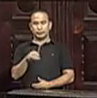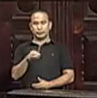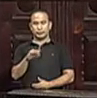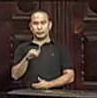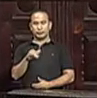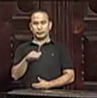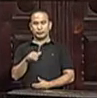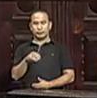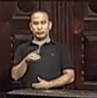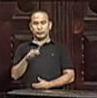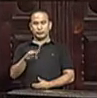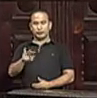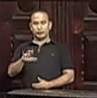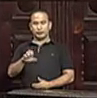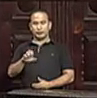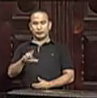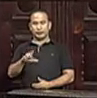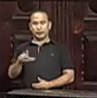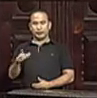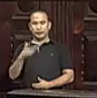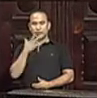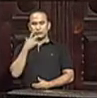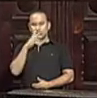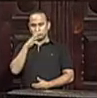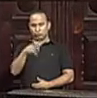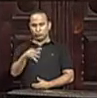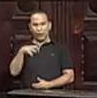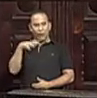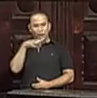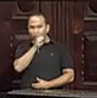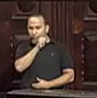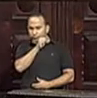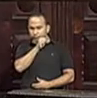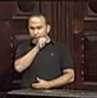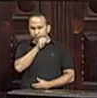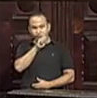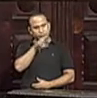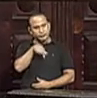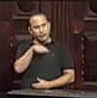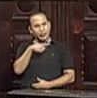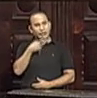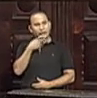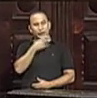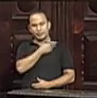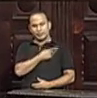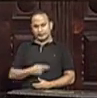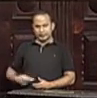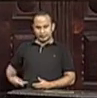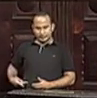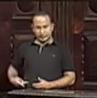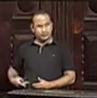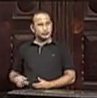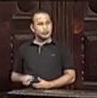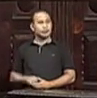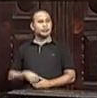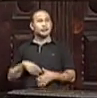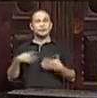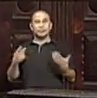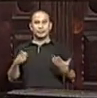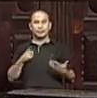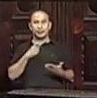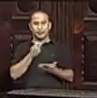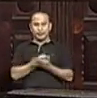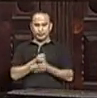quem julga os pedidos urgentes é a presidente, que está de plantão para